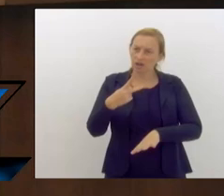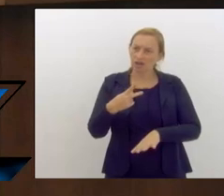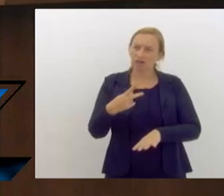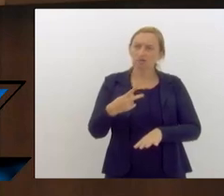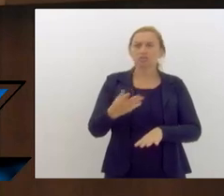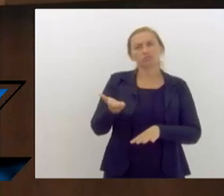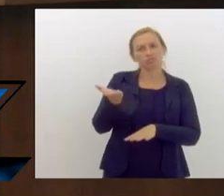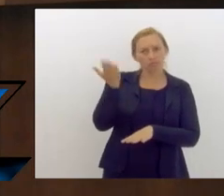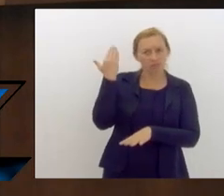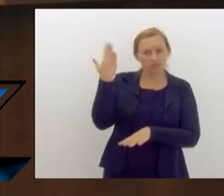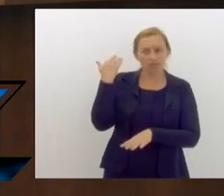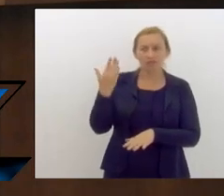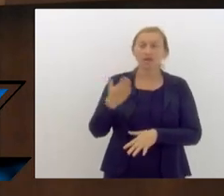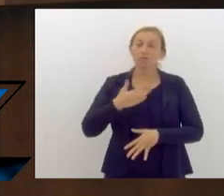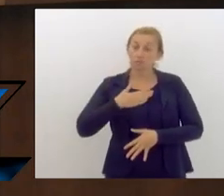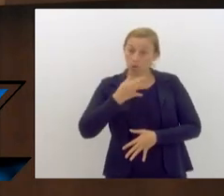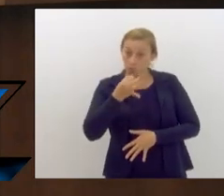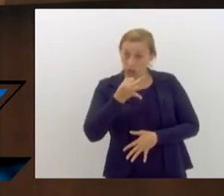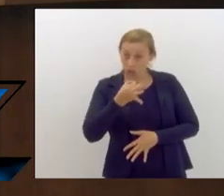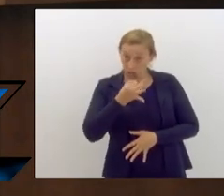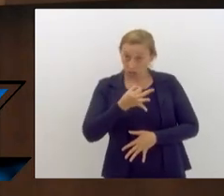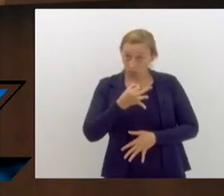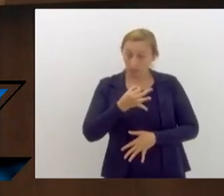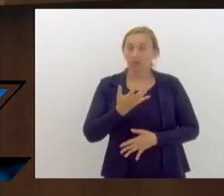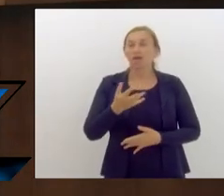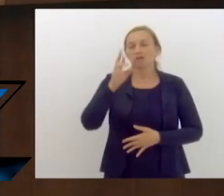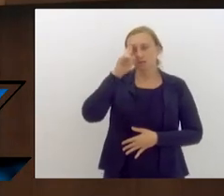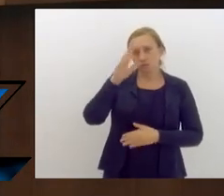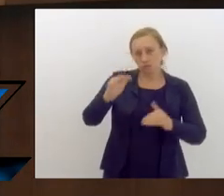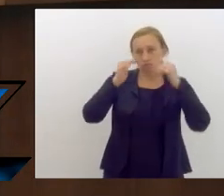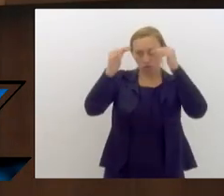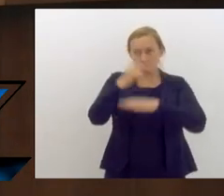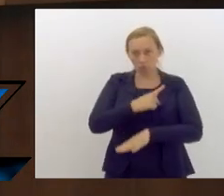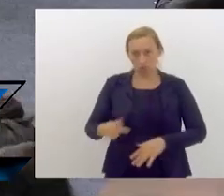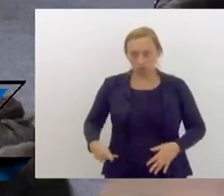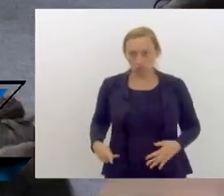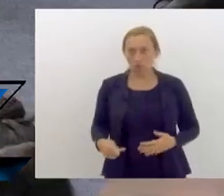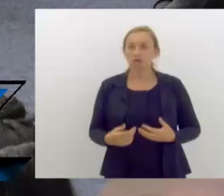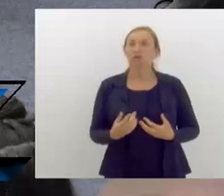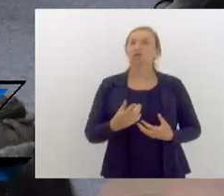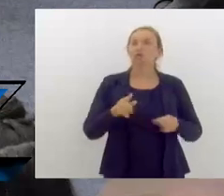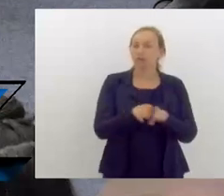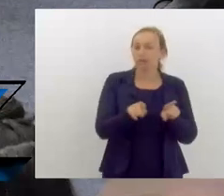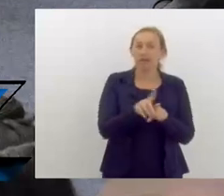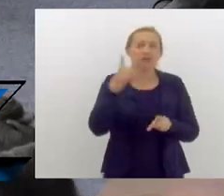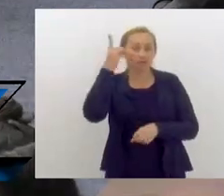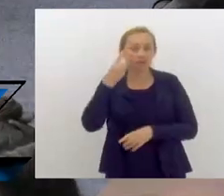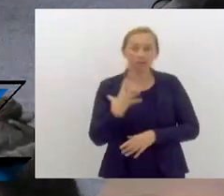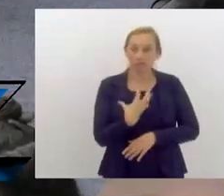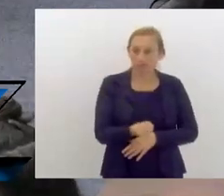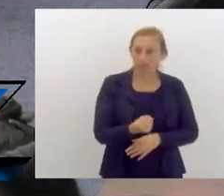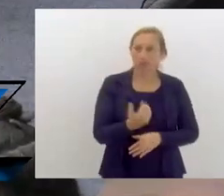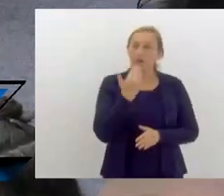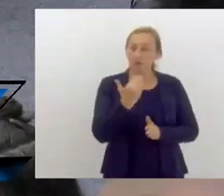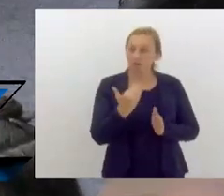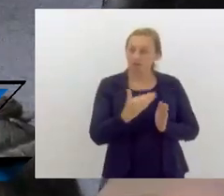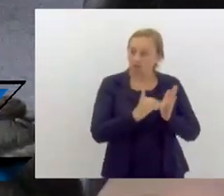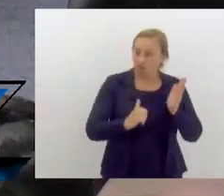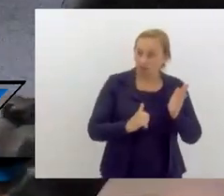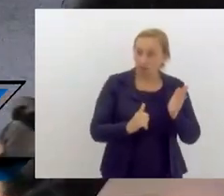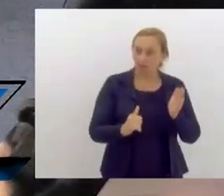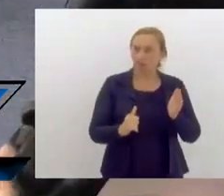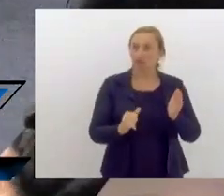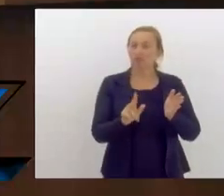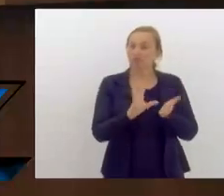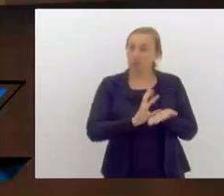lá atrás a minha sugestão se vossa excelência acatar e sobretudo a deputada Marta Rocha é pedir a retirada desse projeto de pauta nesse momento